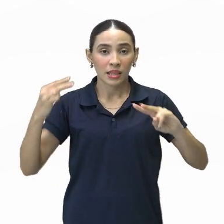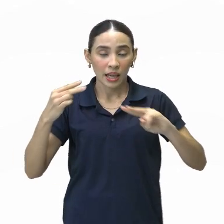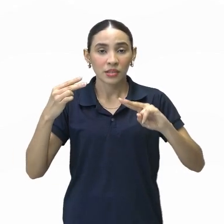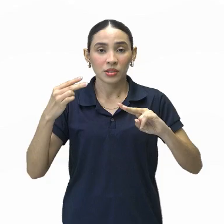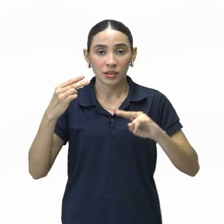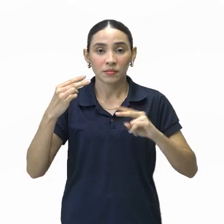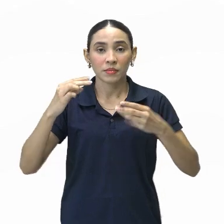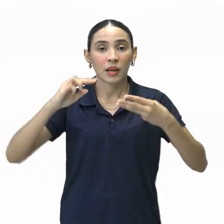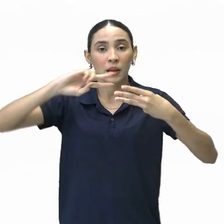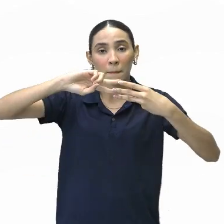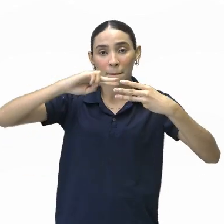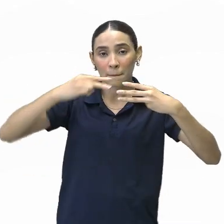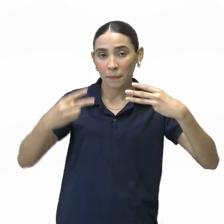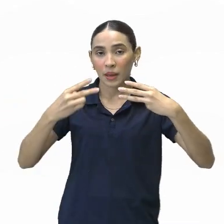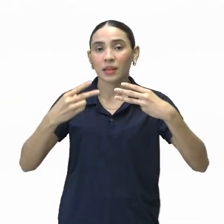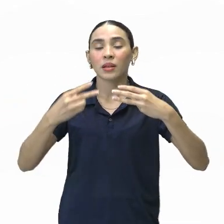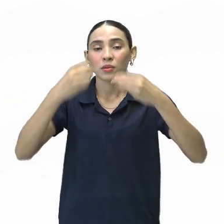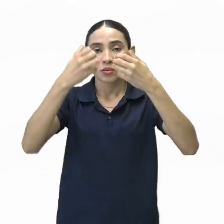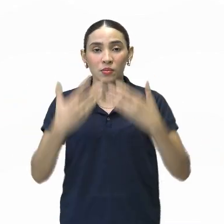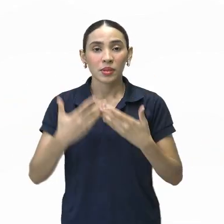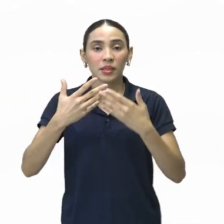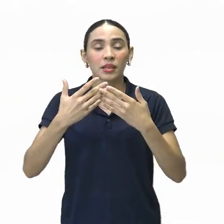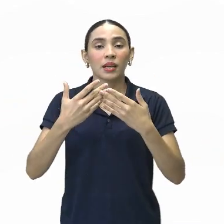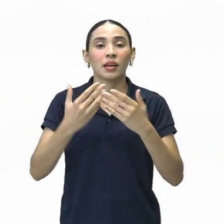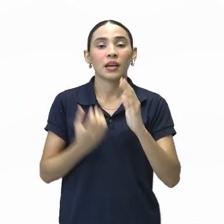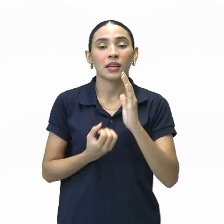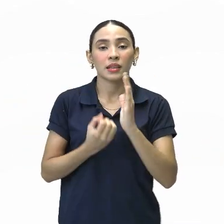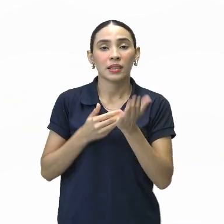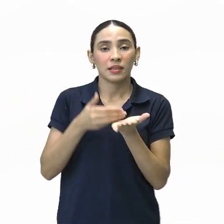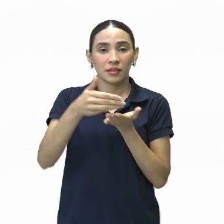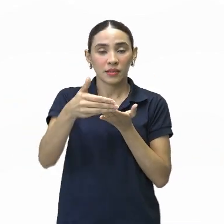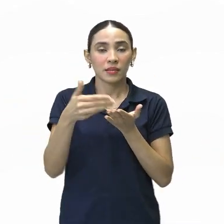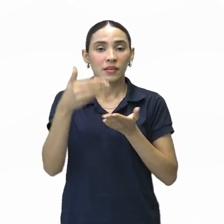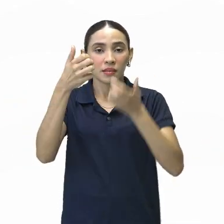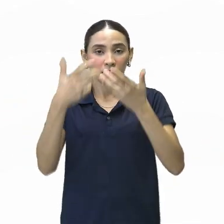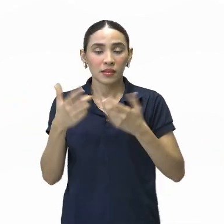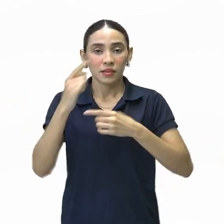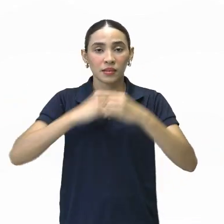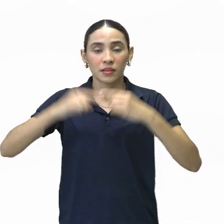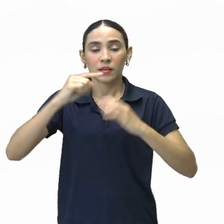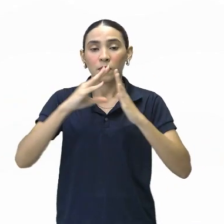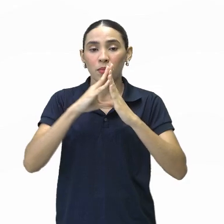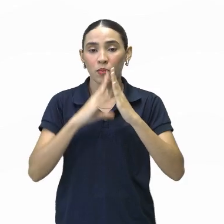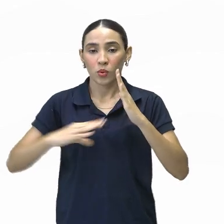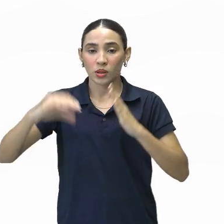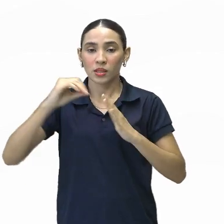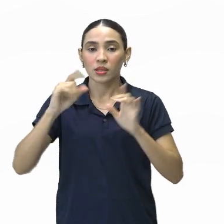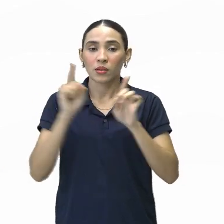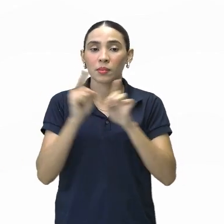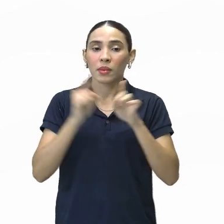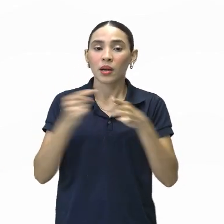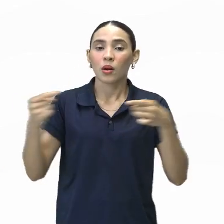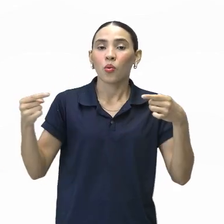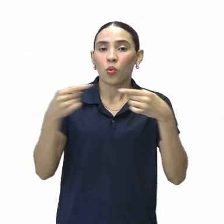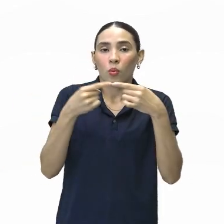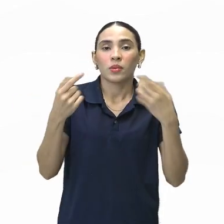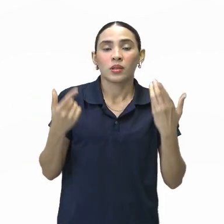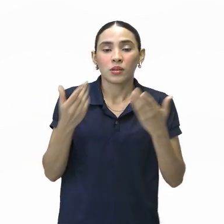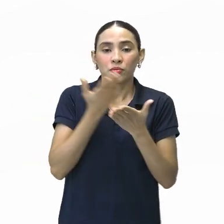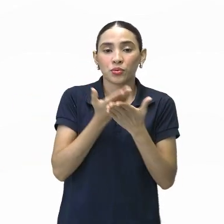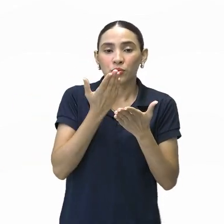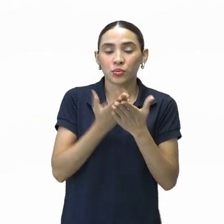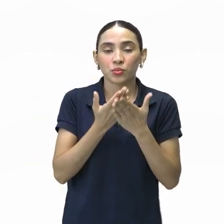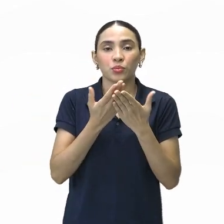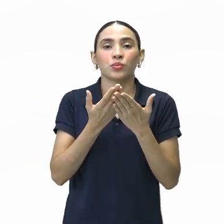mendeliana explica a origem da variação através dos processos de mutação e recombinação, né? Com o estudo aí